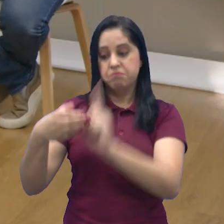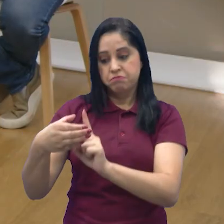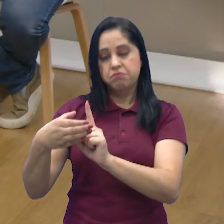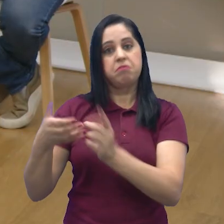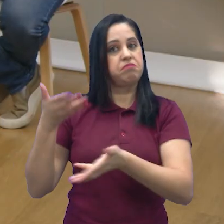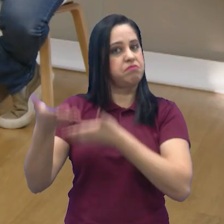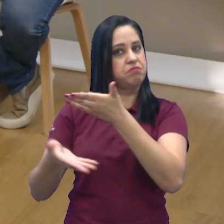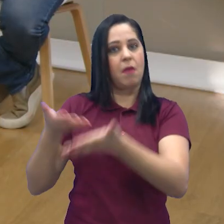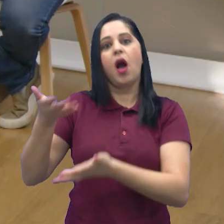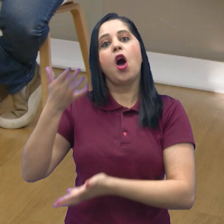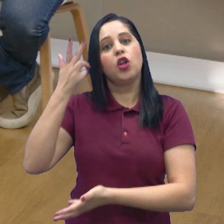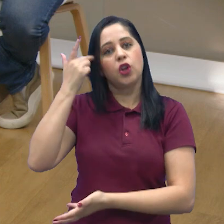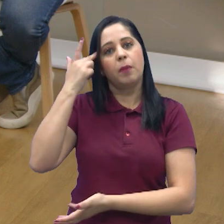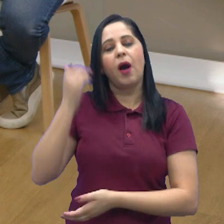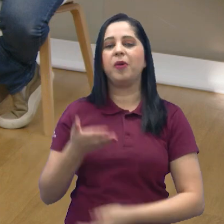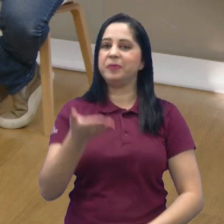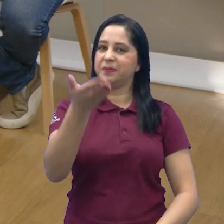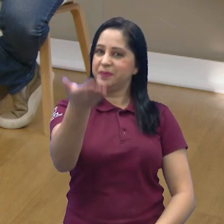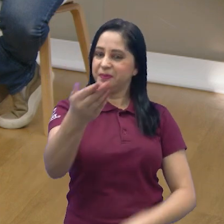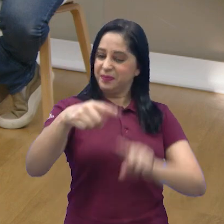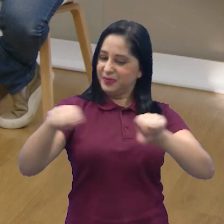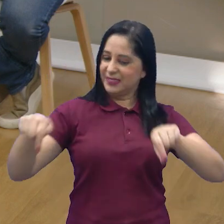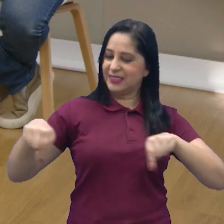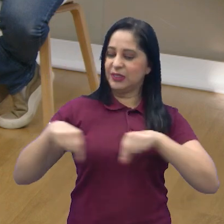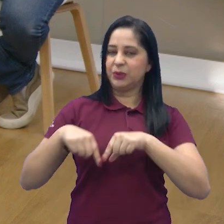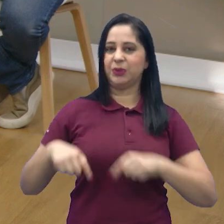normalmente. Eu volto com você no estúdio.